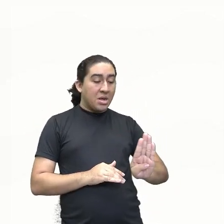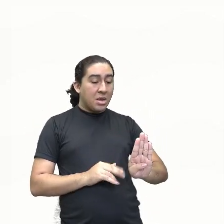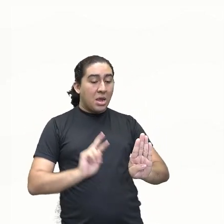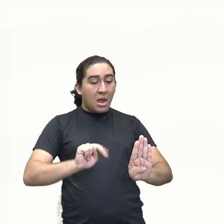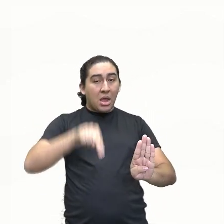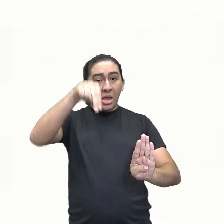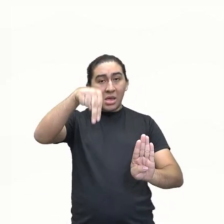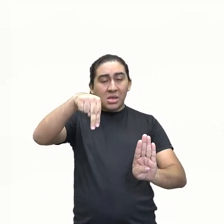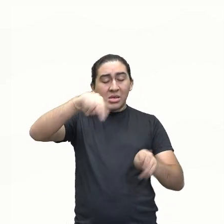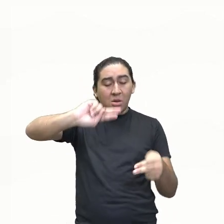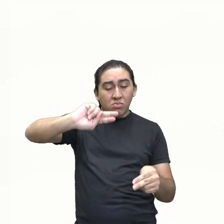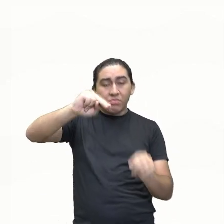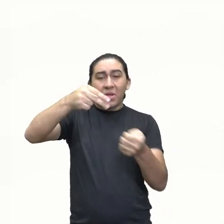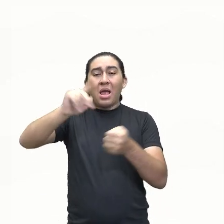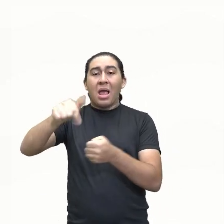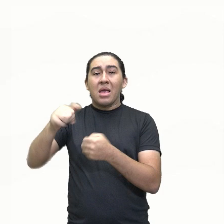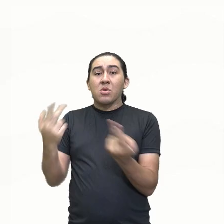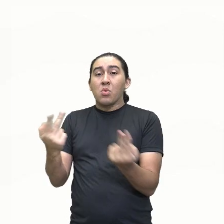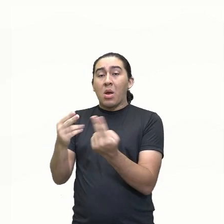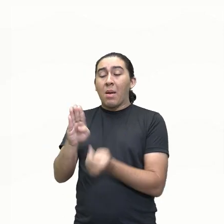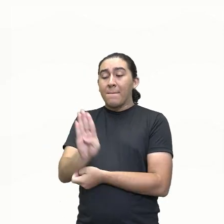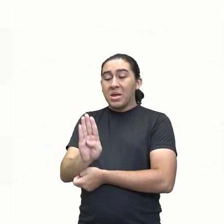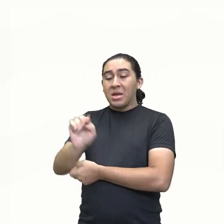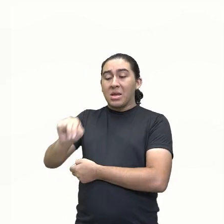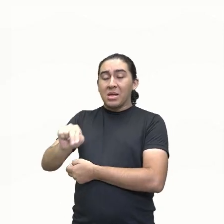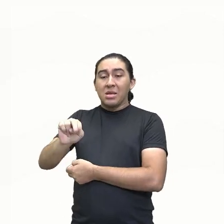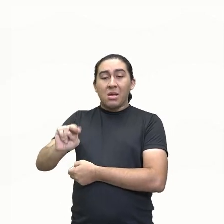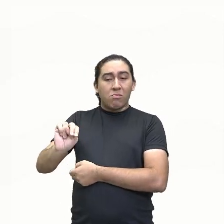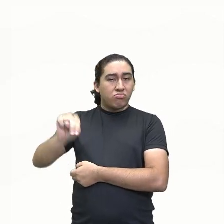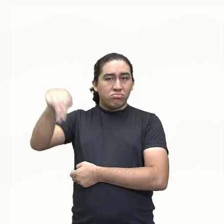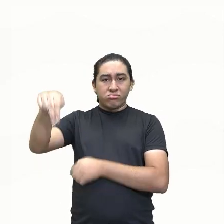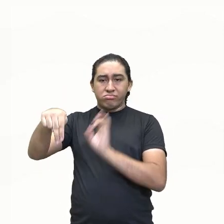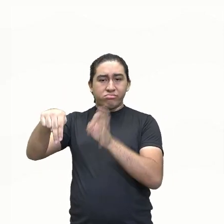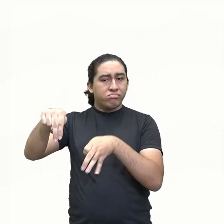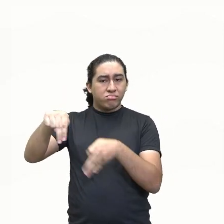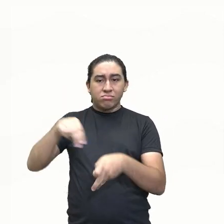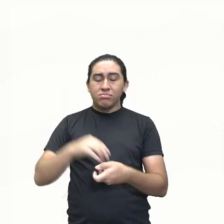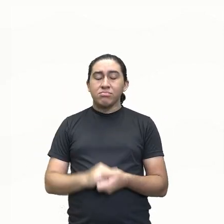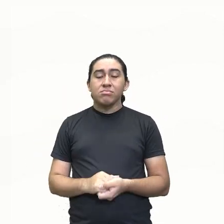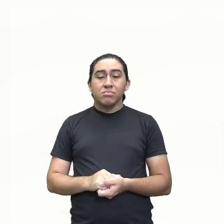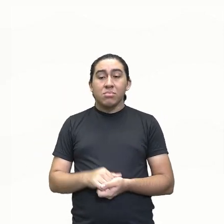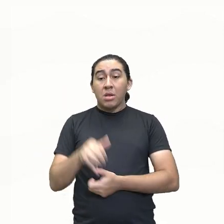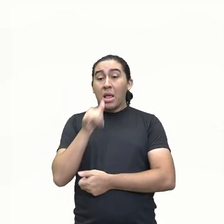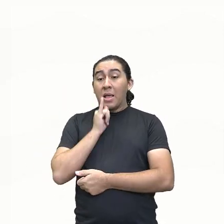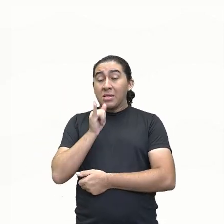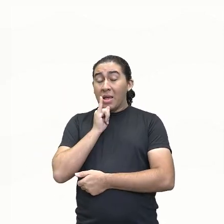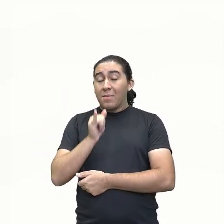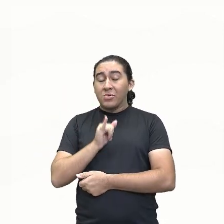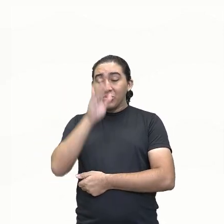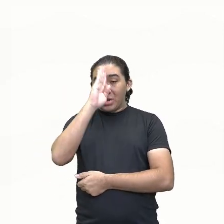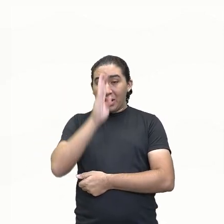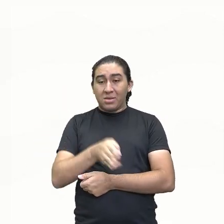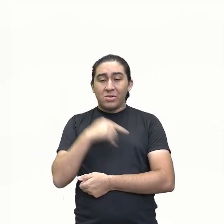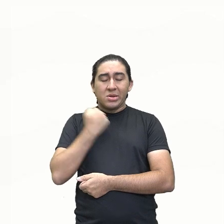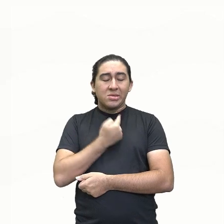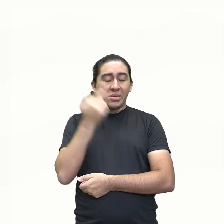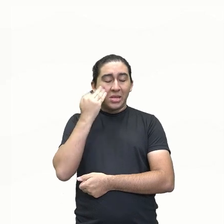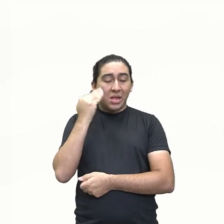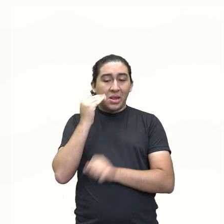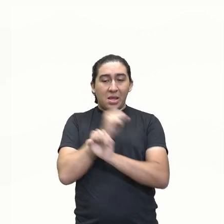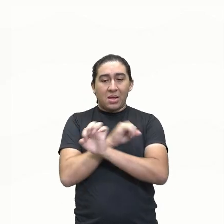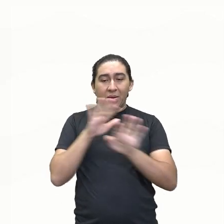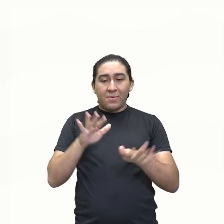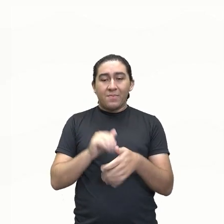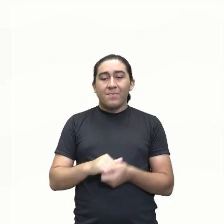elevado a n vai ser igual a b elevado a n, ok? Um exemplo prático aqui para que a gente possa entender